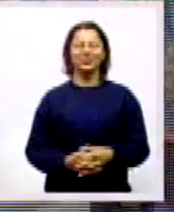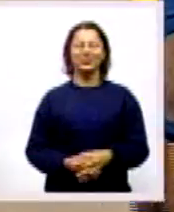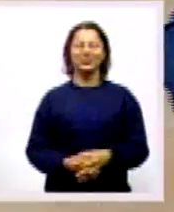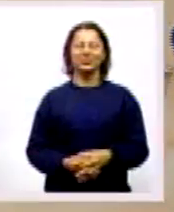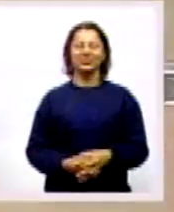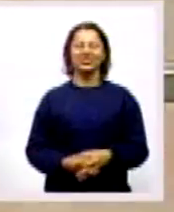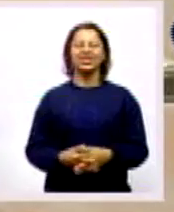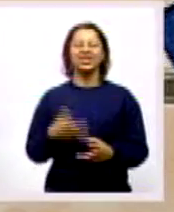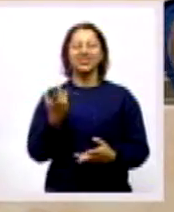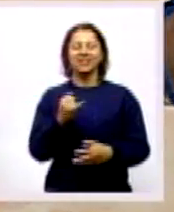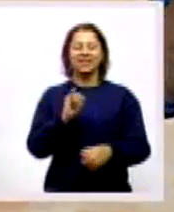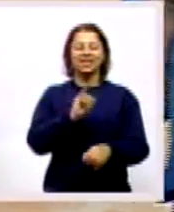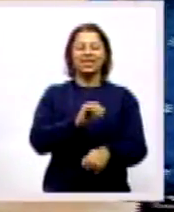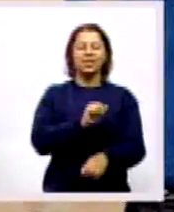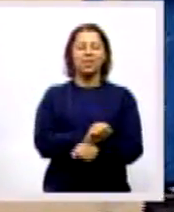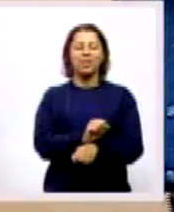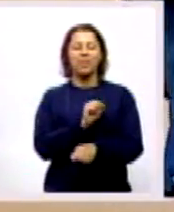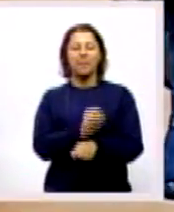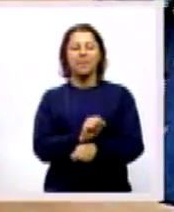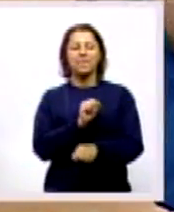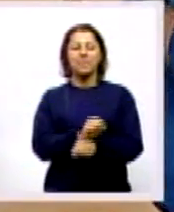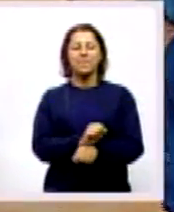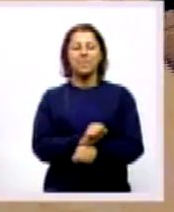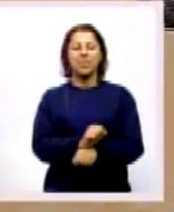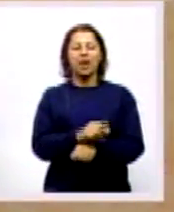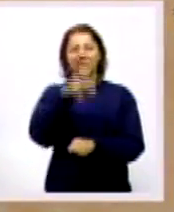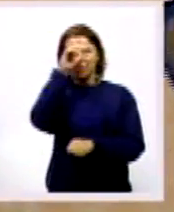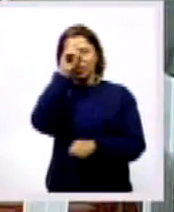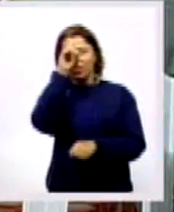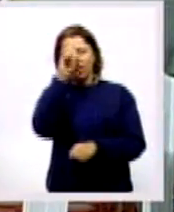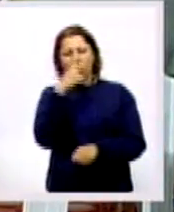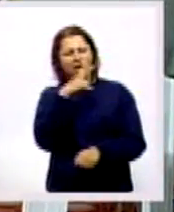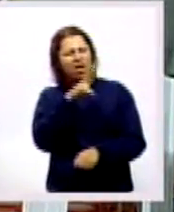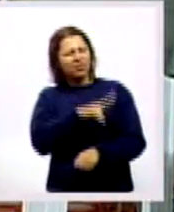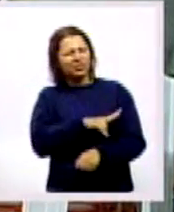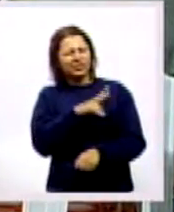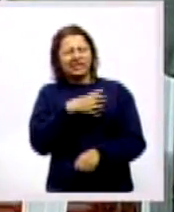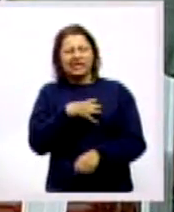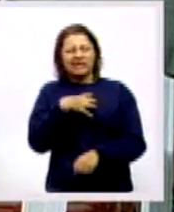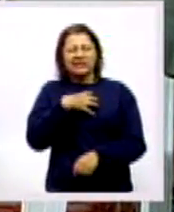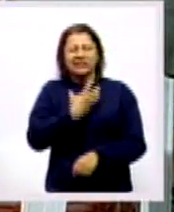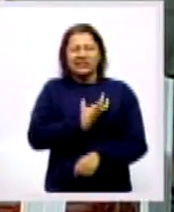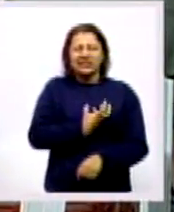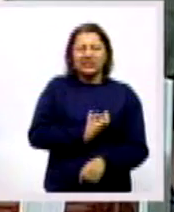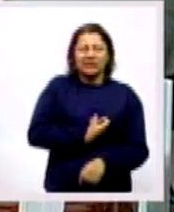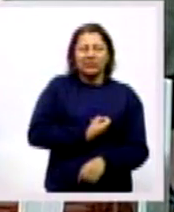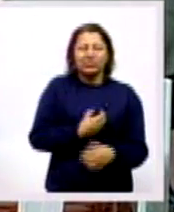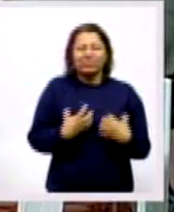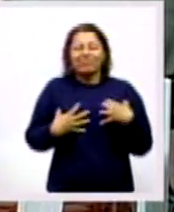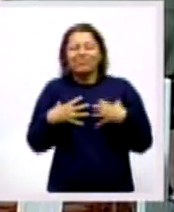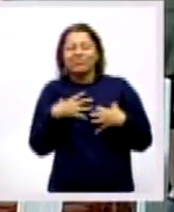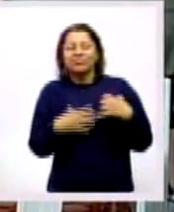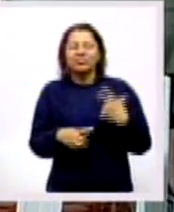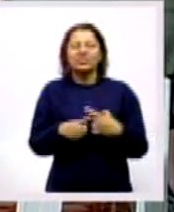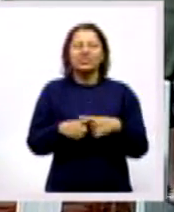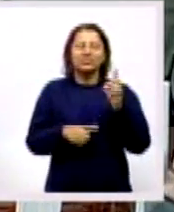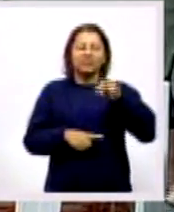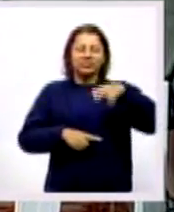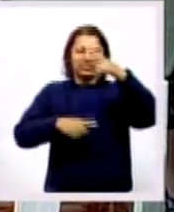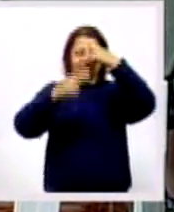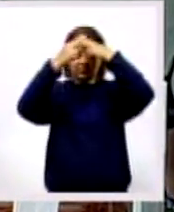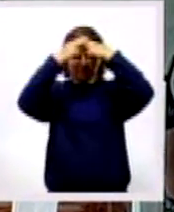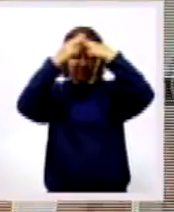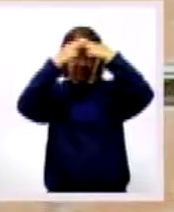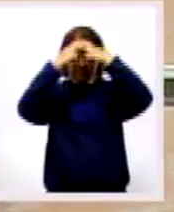Se eu paro na frente de uma funerária, aquilo já me dá uma agonia, eu já olho aquilo lá dentro. São traumas, estão lá no